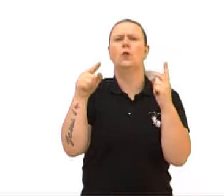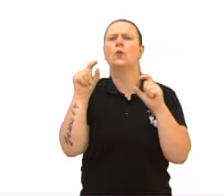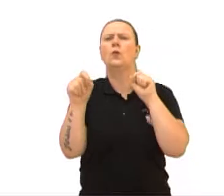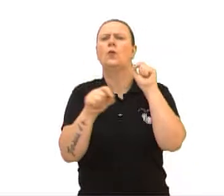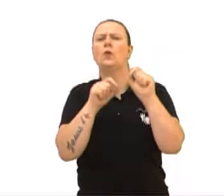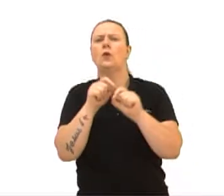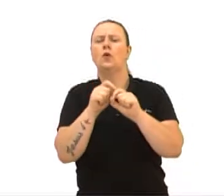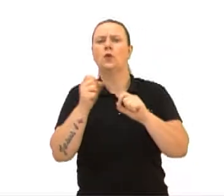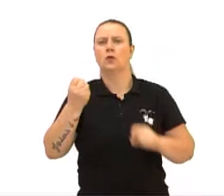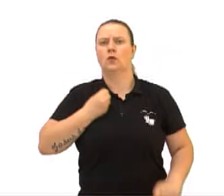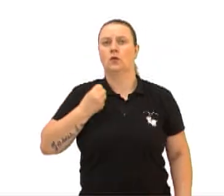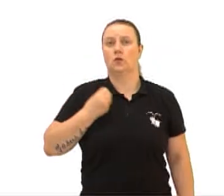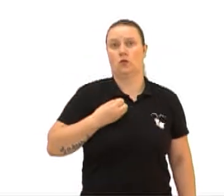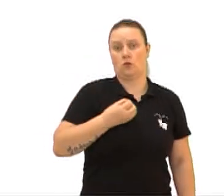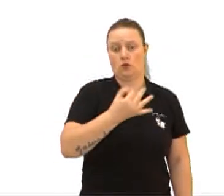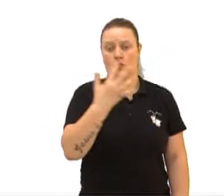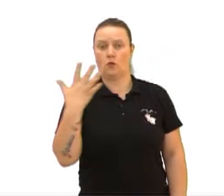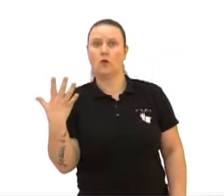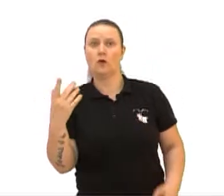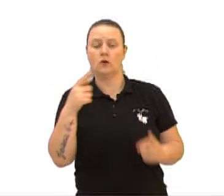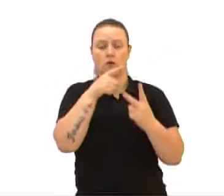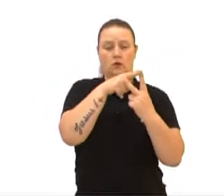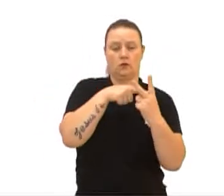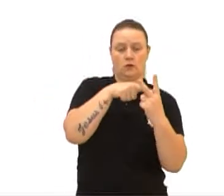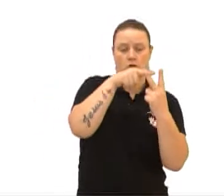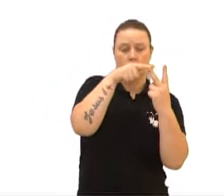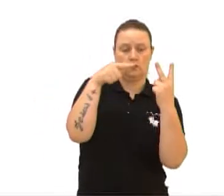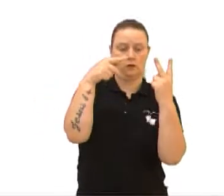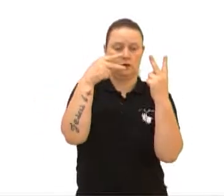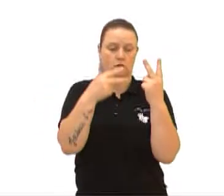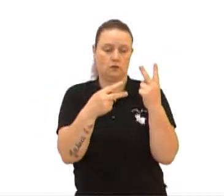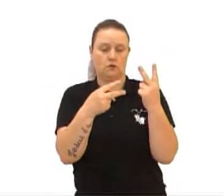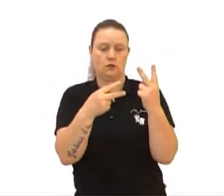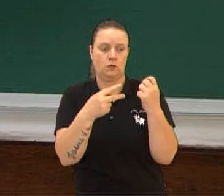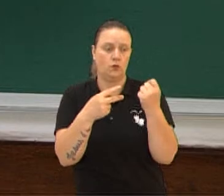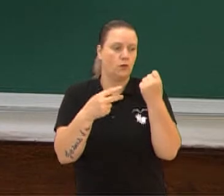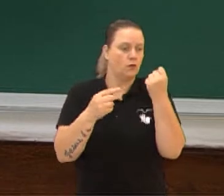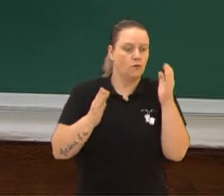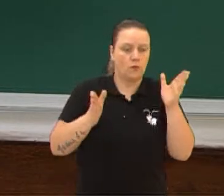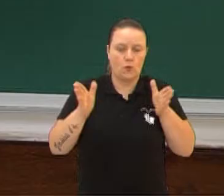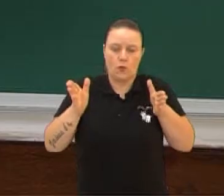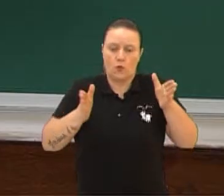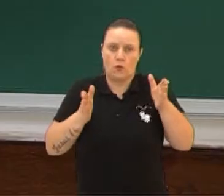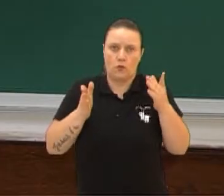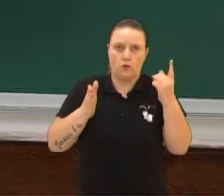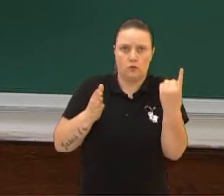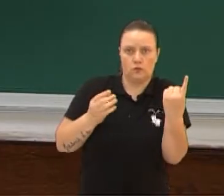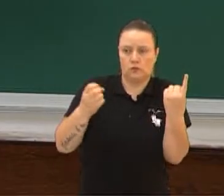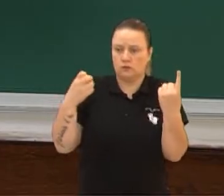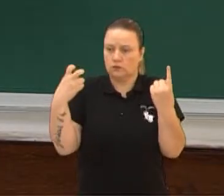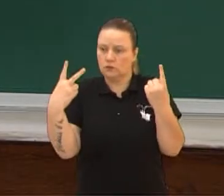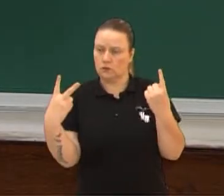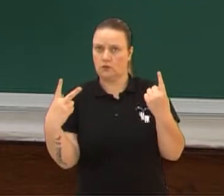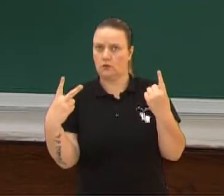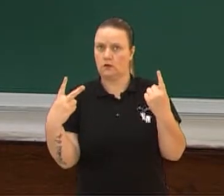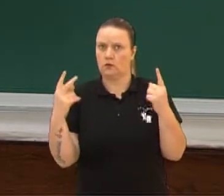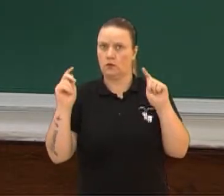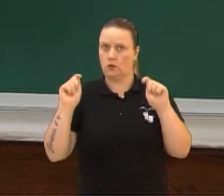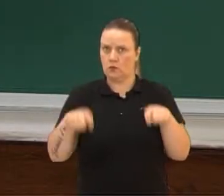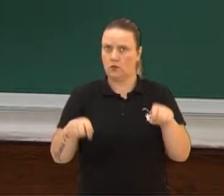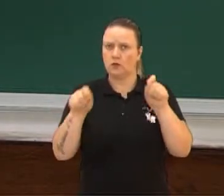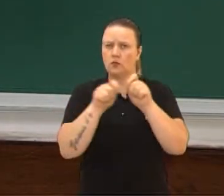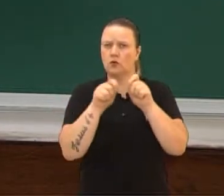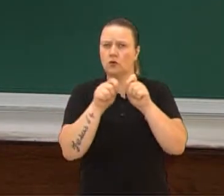logo o valor de raiz de 2, ele está entre 1 e 2, tá? Então, eu posso fazer